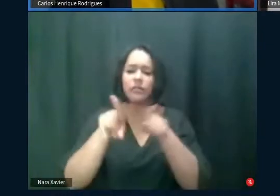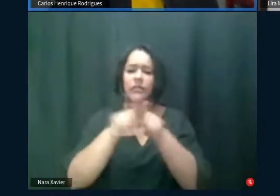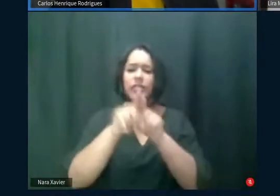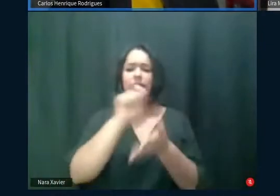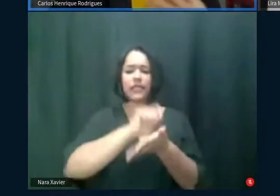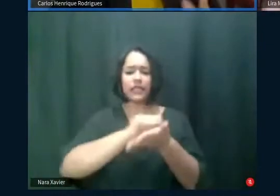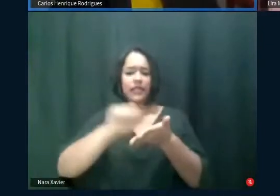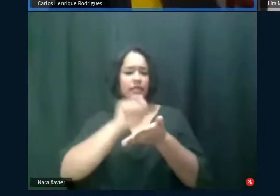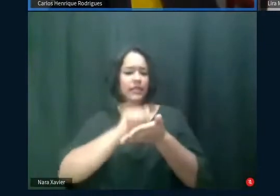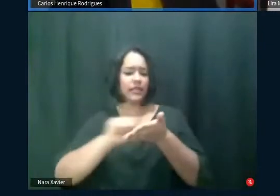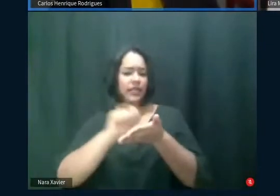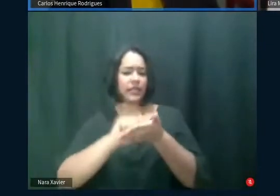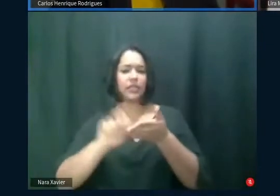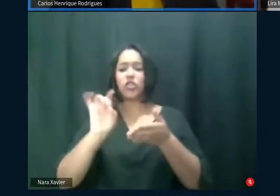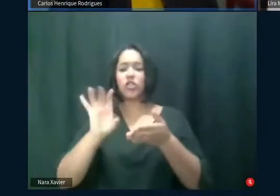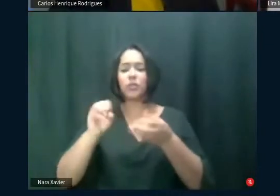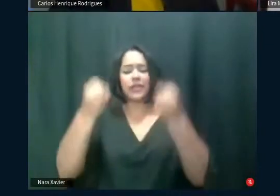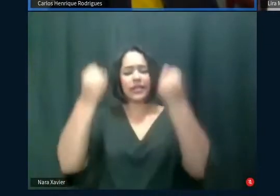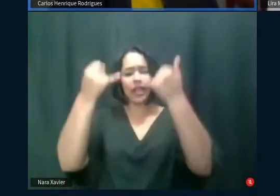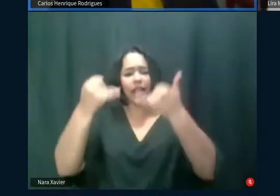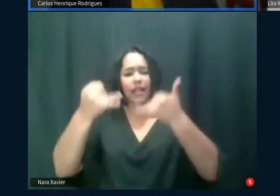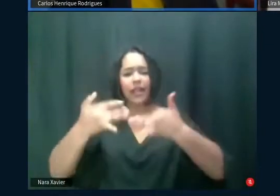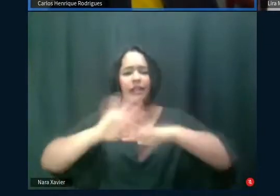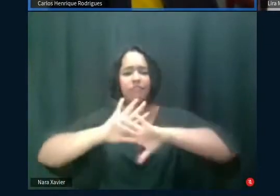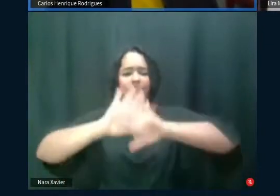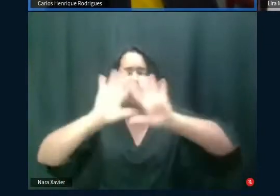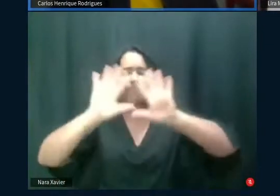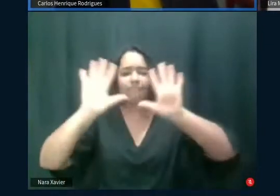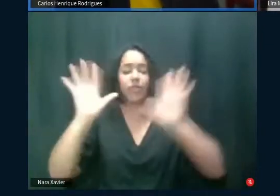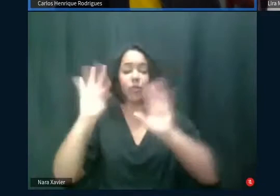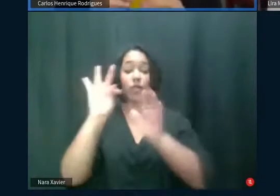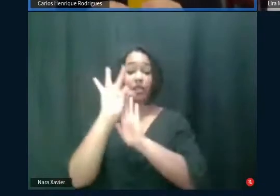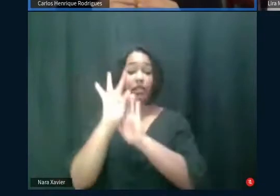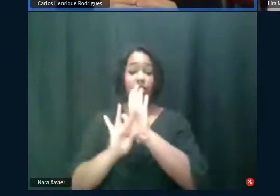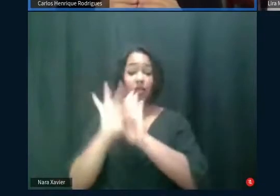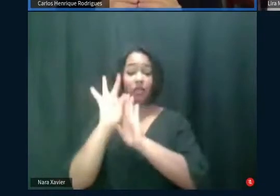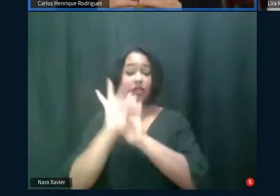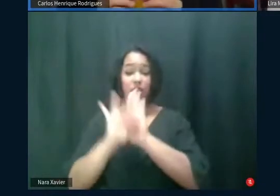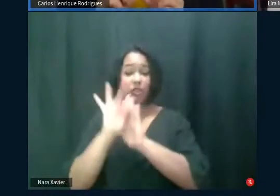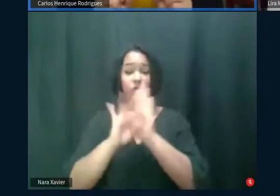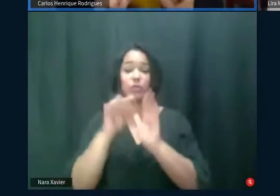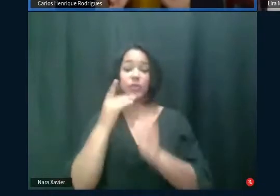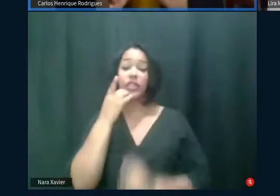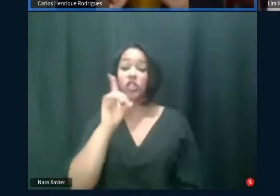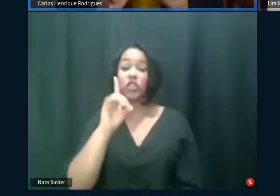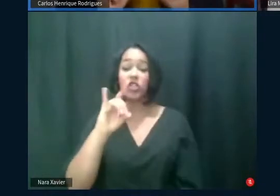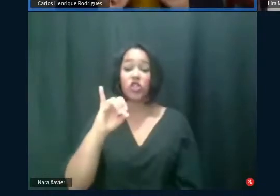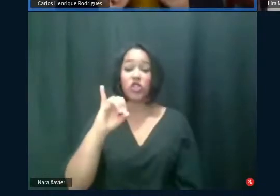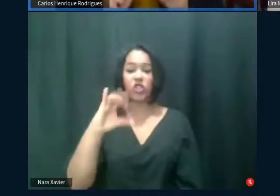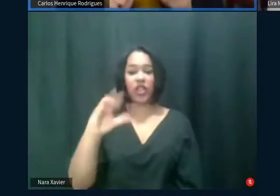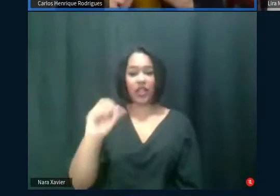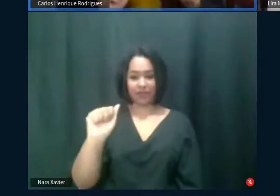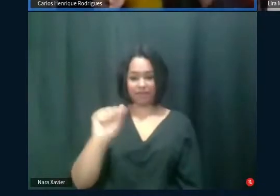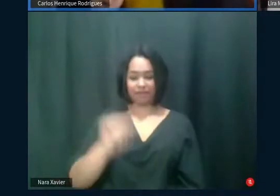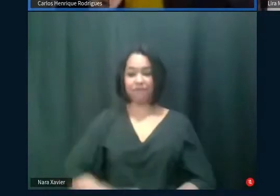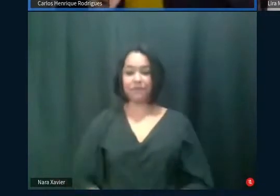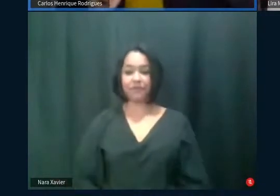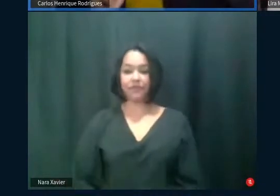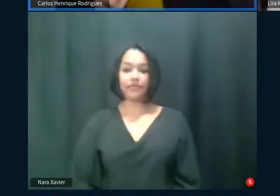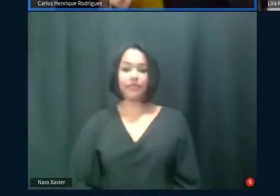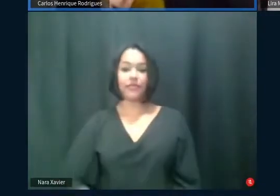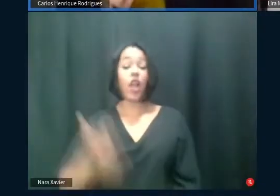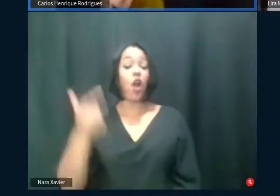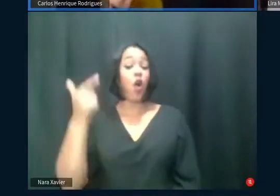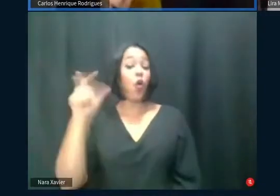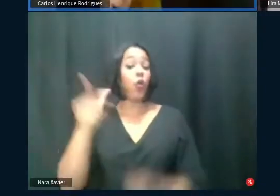escrita, né, para ficar aí uma dica. Outra coisa que eu percebo